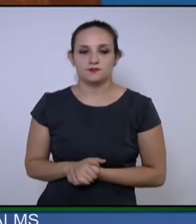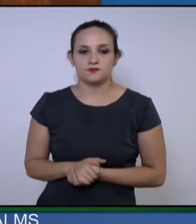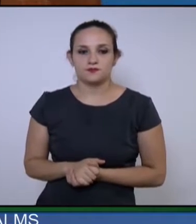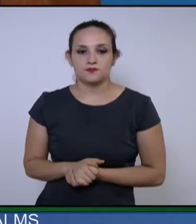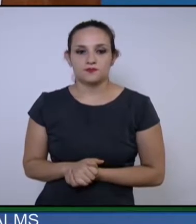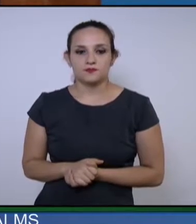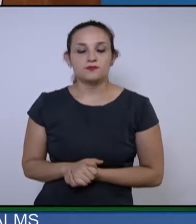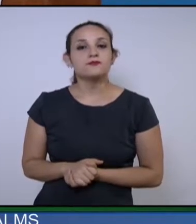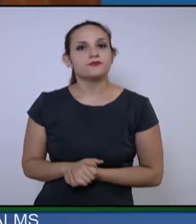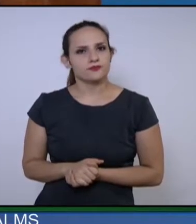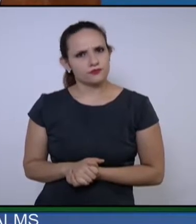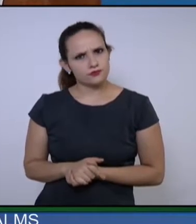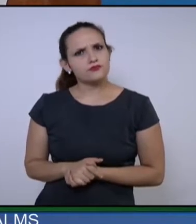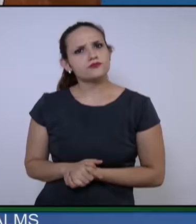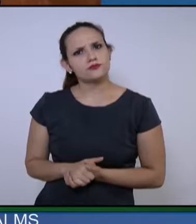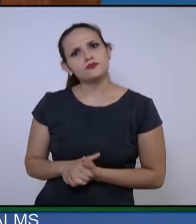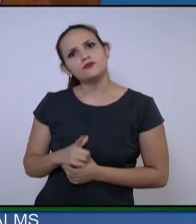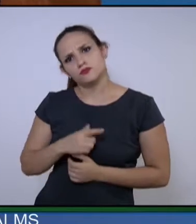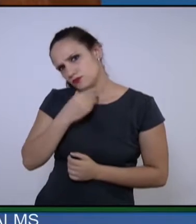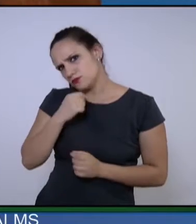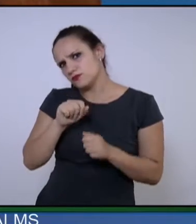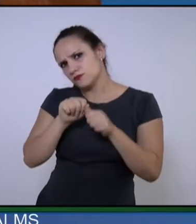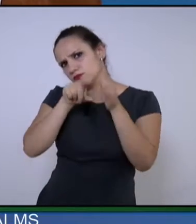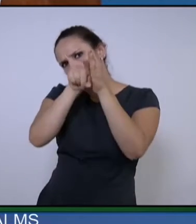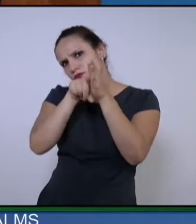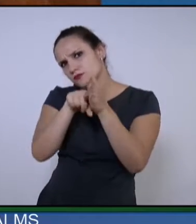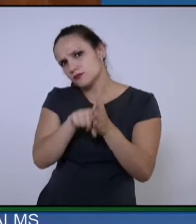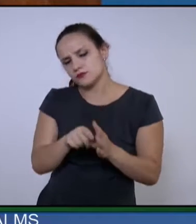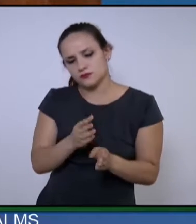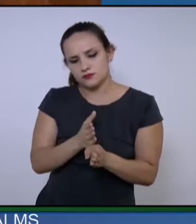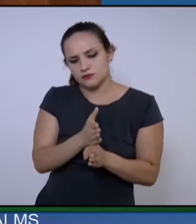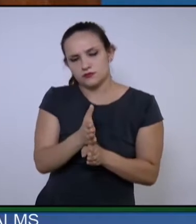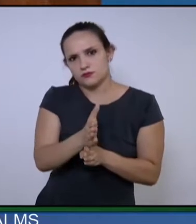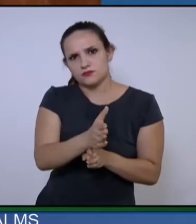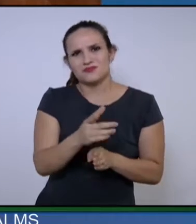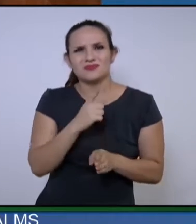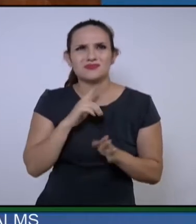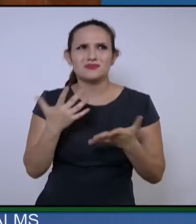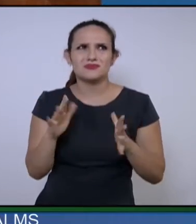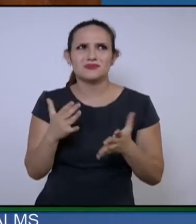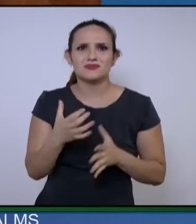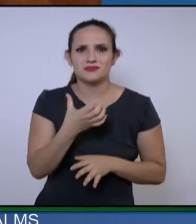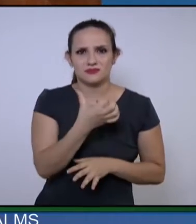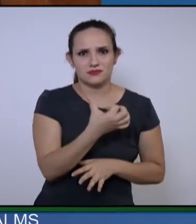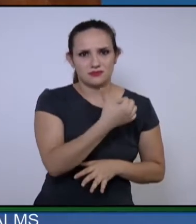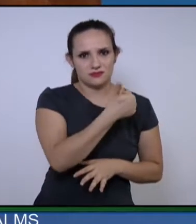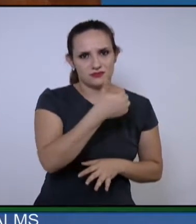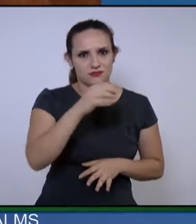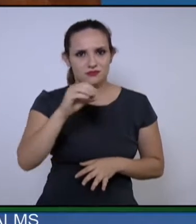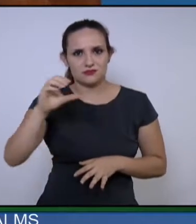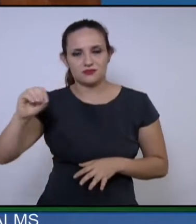sobre a auditoria que realizou nas fronteiras brasileiras, aponta uma fuga de 100 bilhões dos cofres